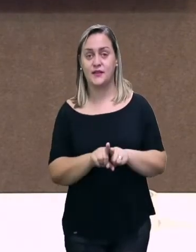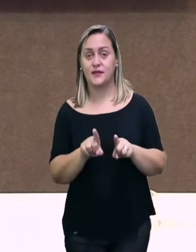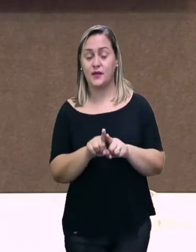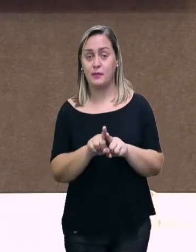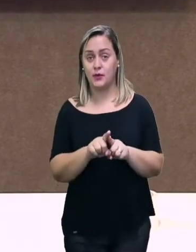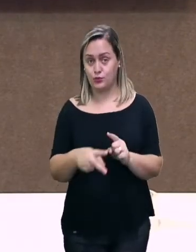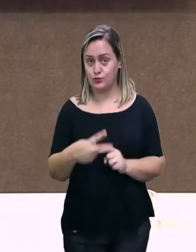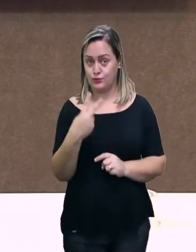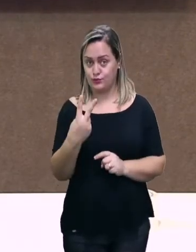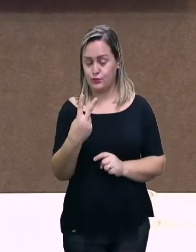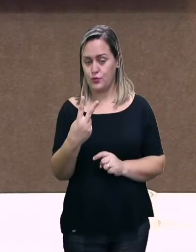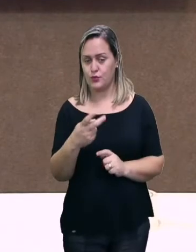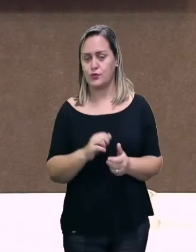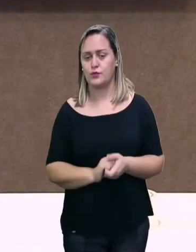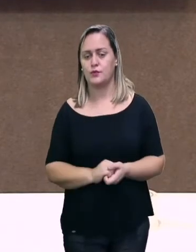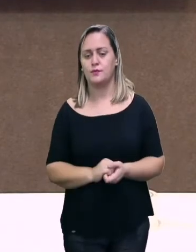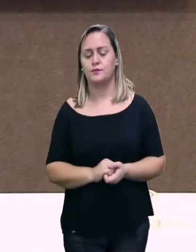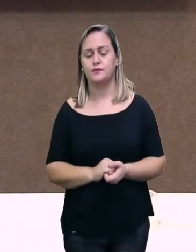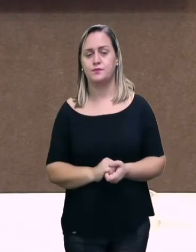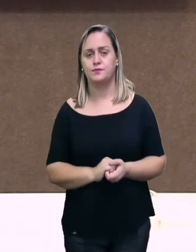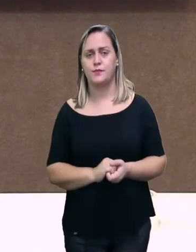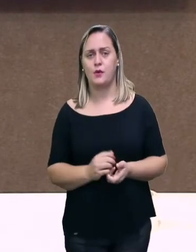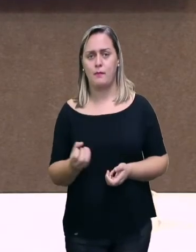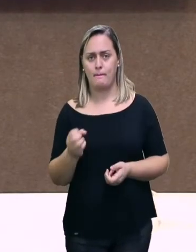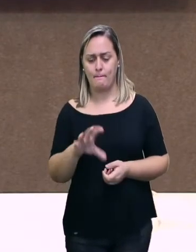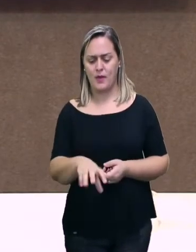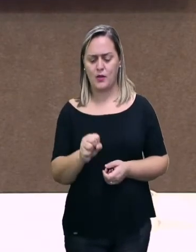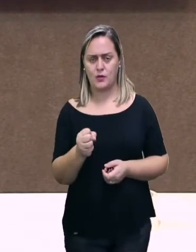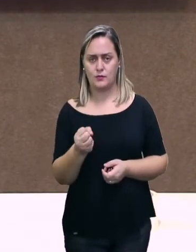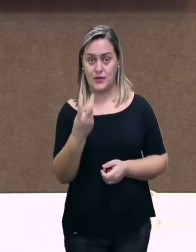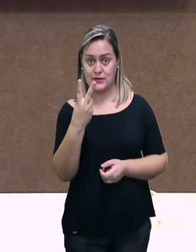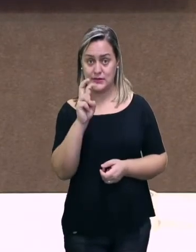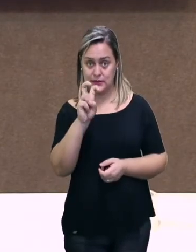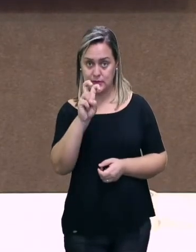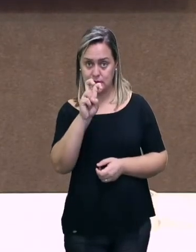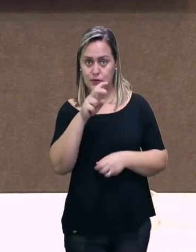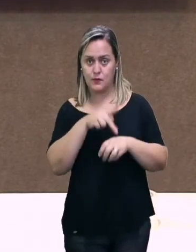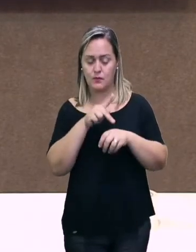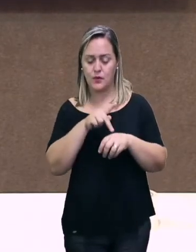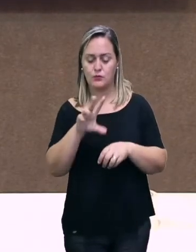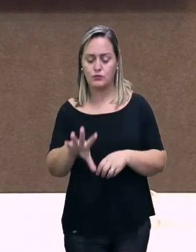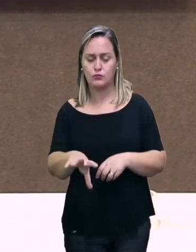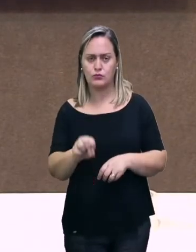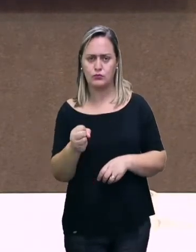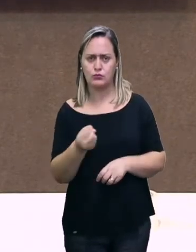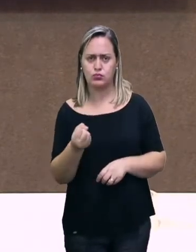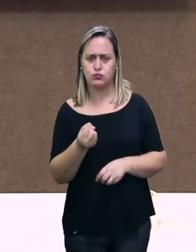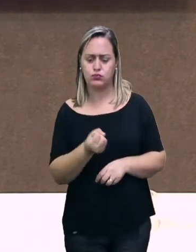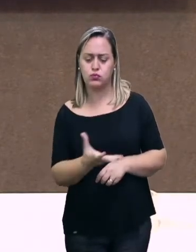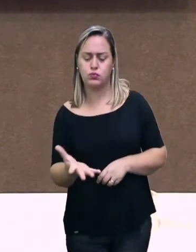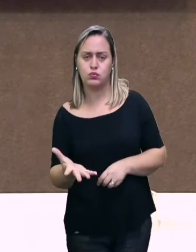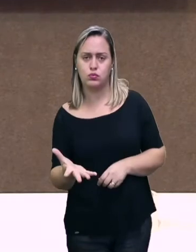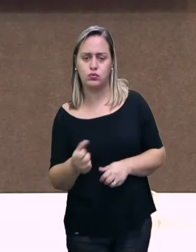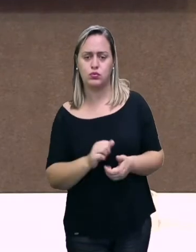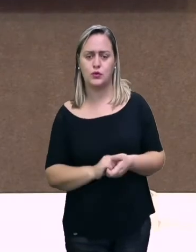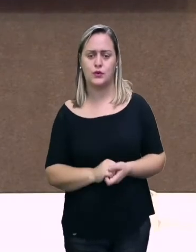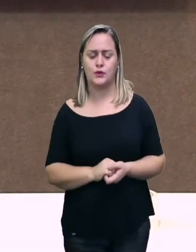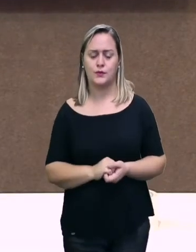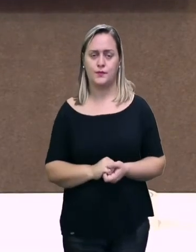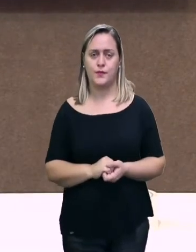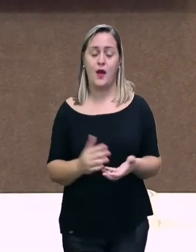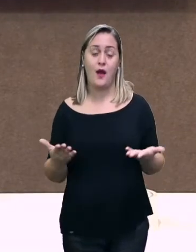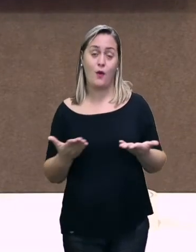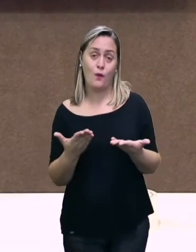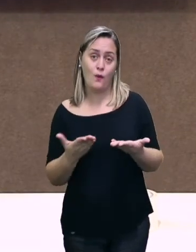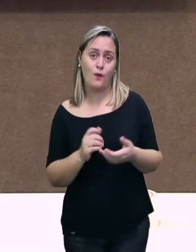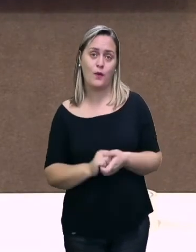Essa é um pouquinho mais difícil. Escolhe uma. E agora você vai ter que ir tirando, retirando, pegando de